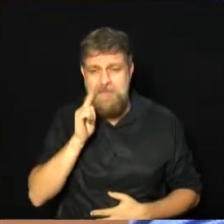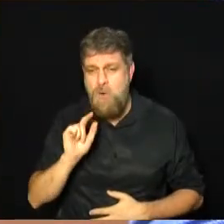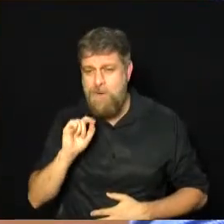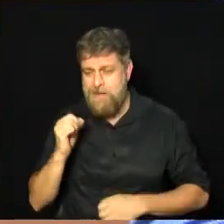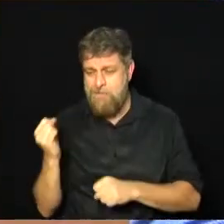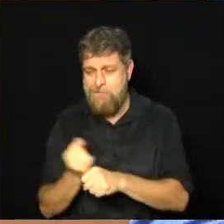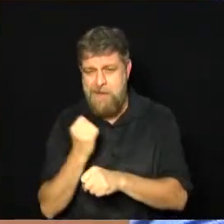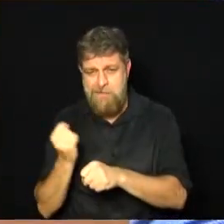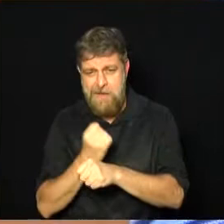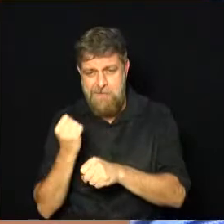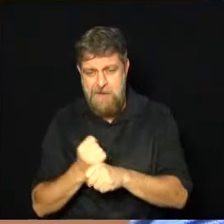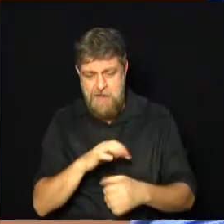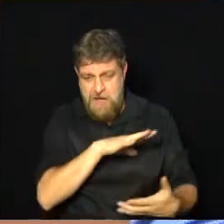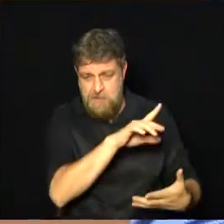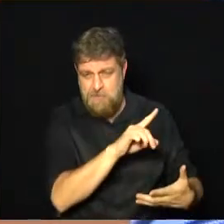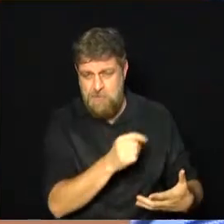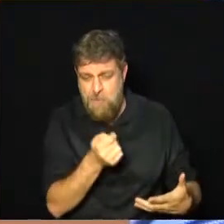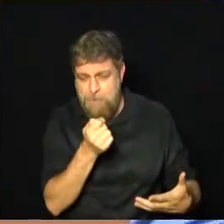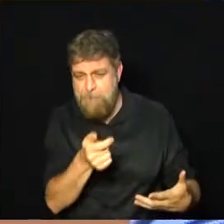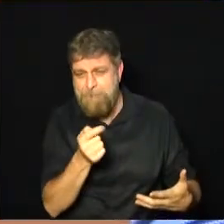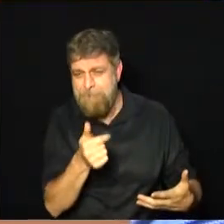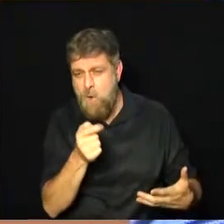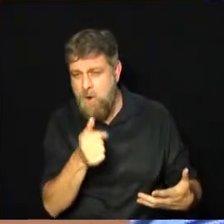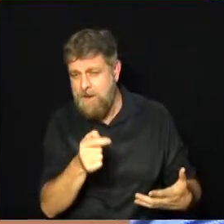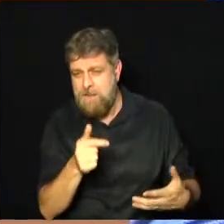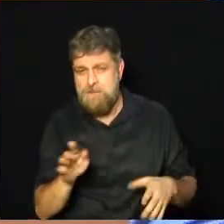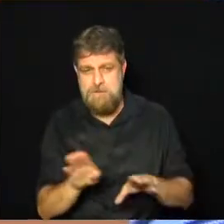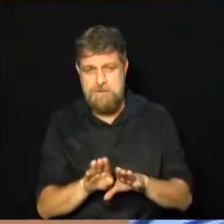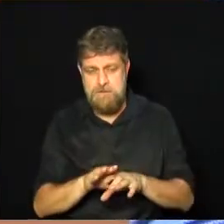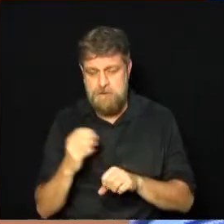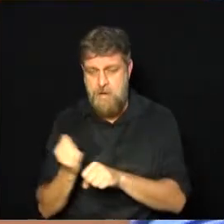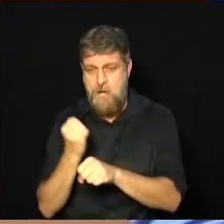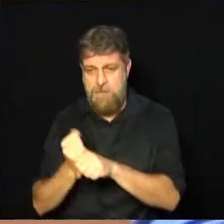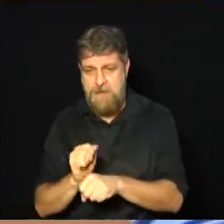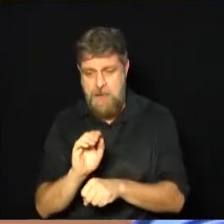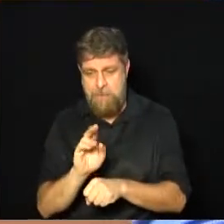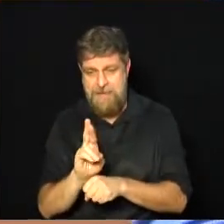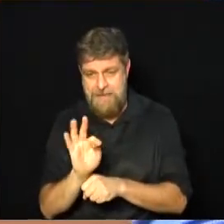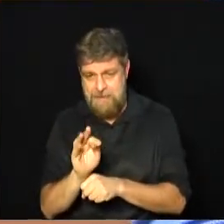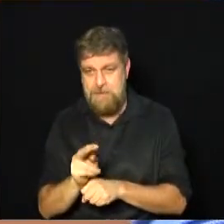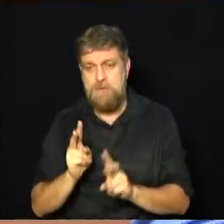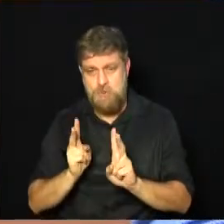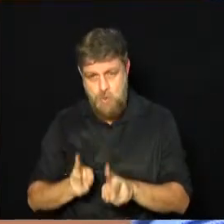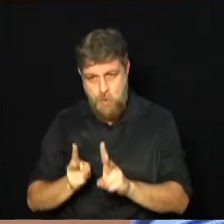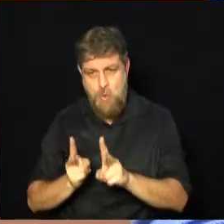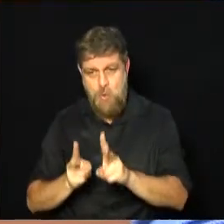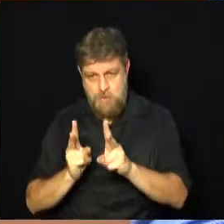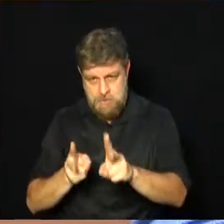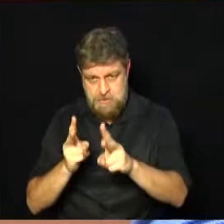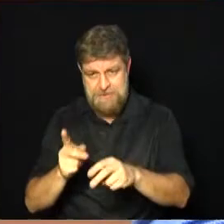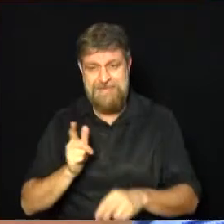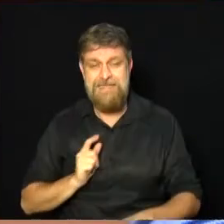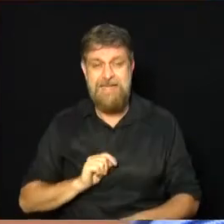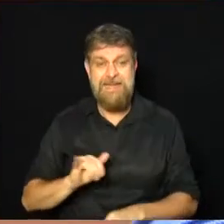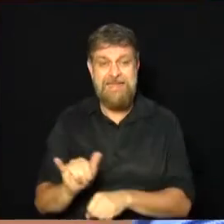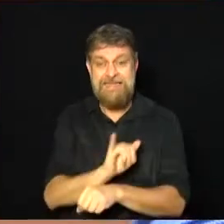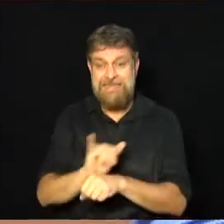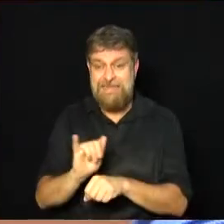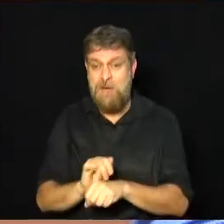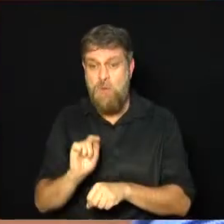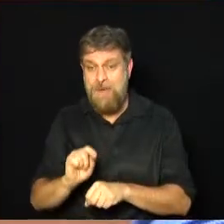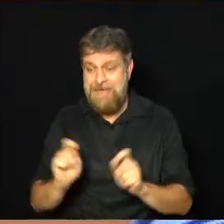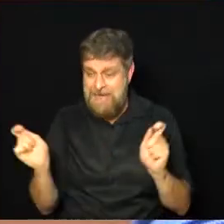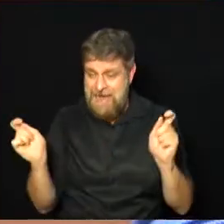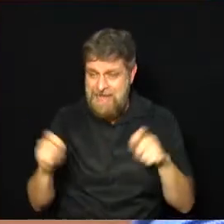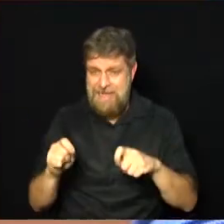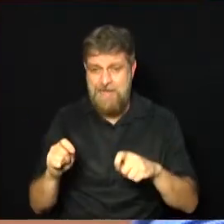obras, talvez, no mundo fizeram. As obras do BRT tiveram uma continuidade dentro de uma possibilidade de